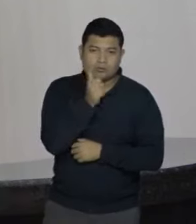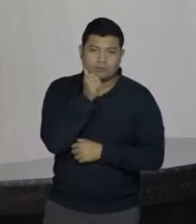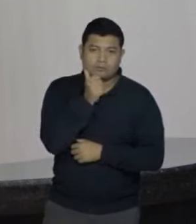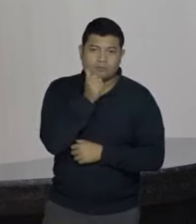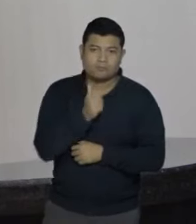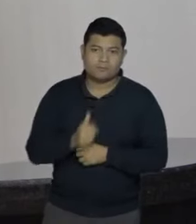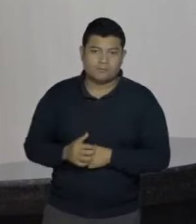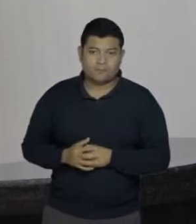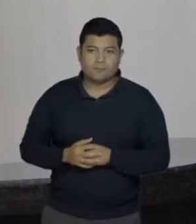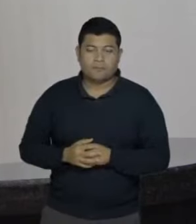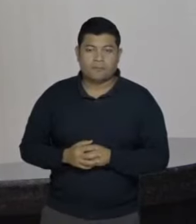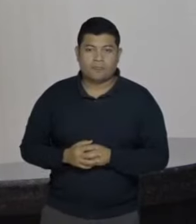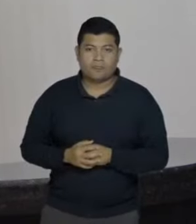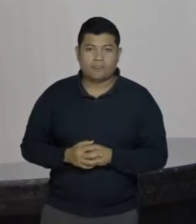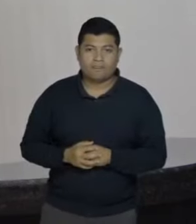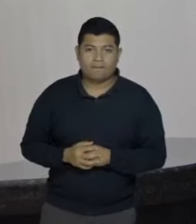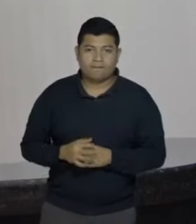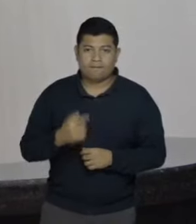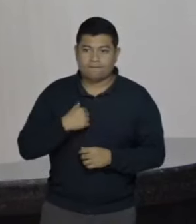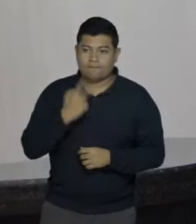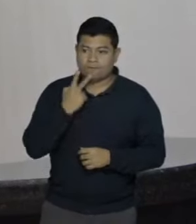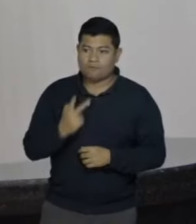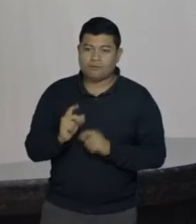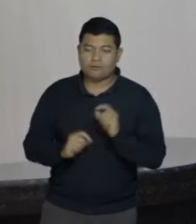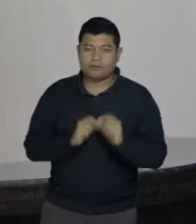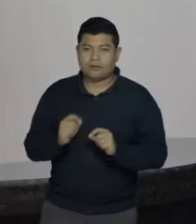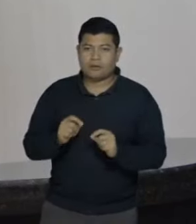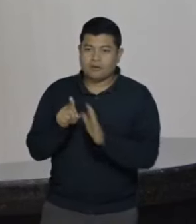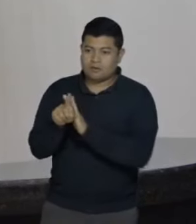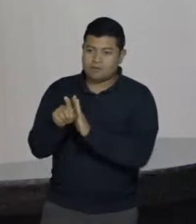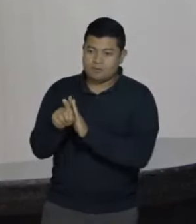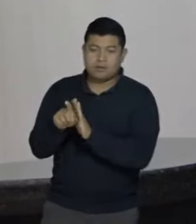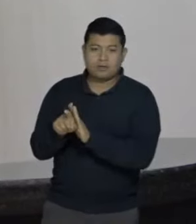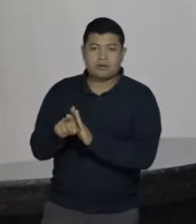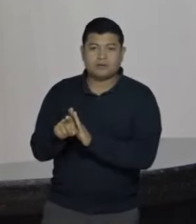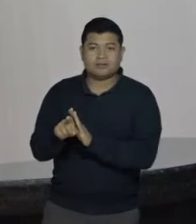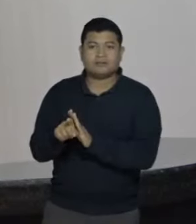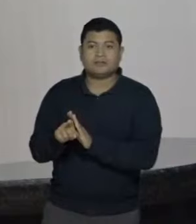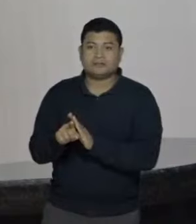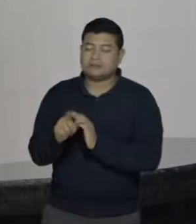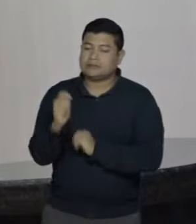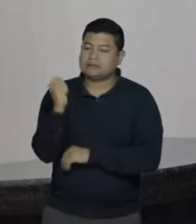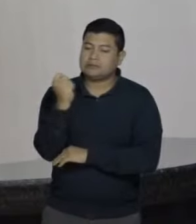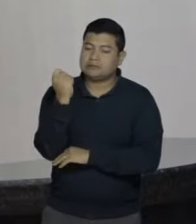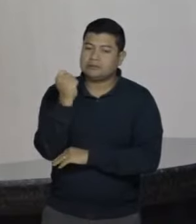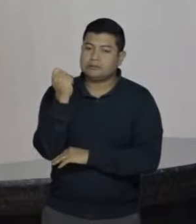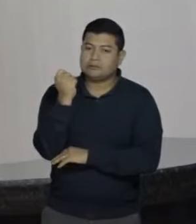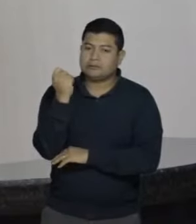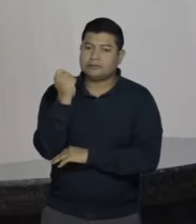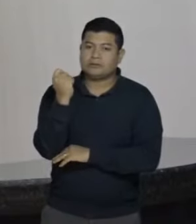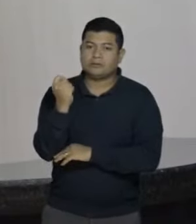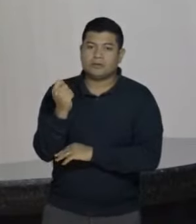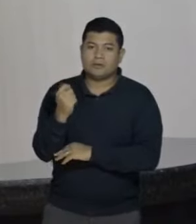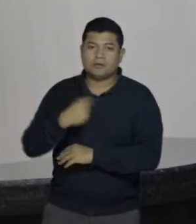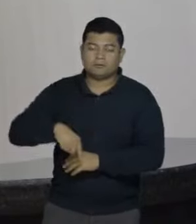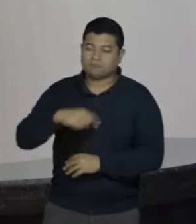eu vou falar de uma pesquisa extremamente grave indignante